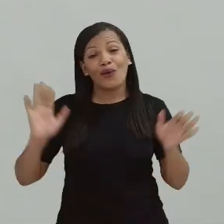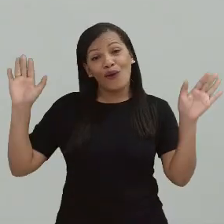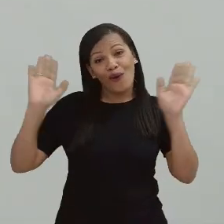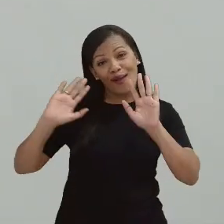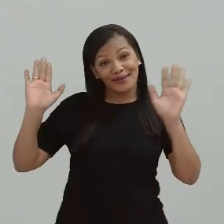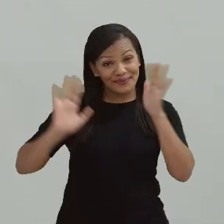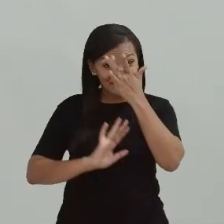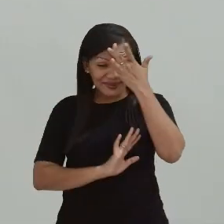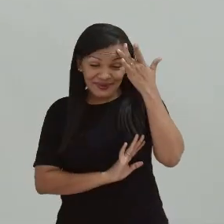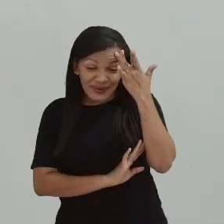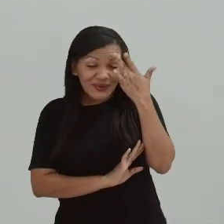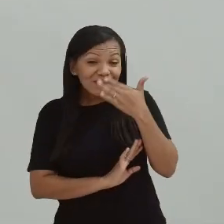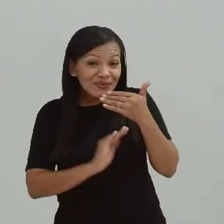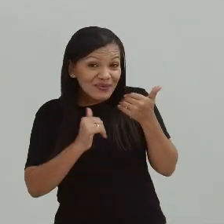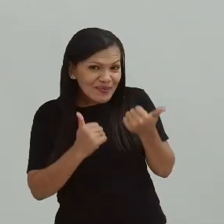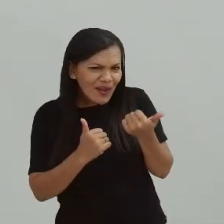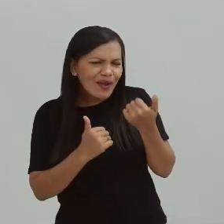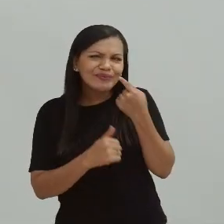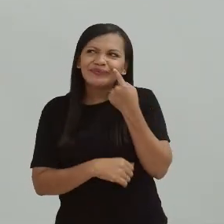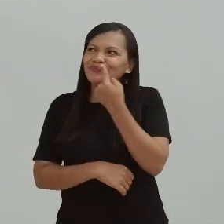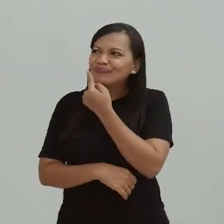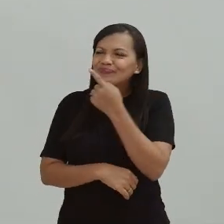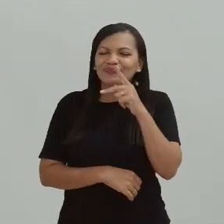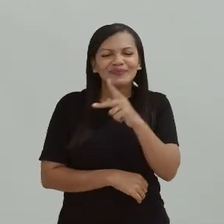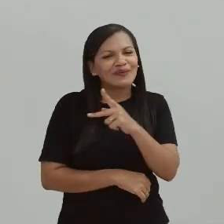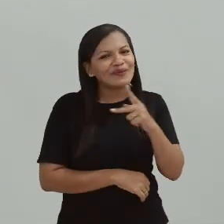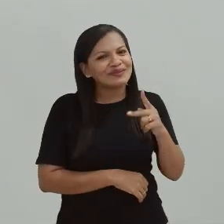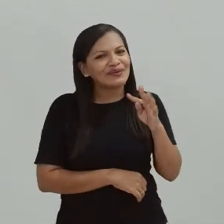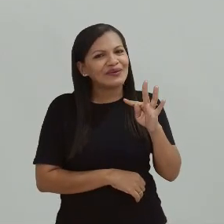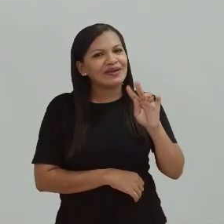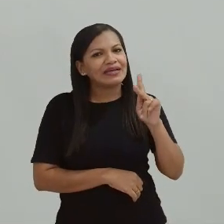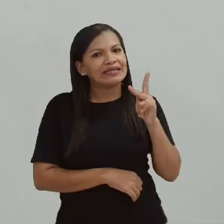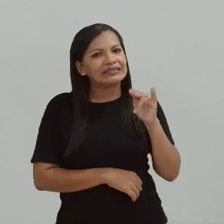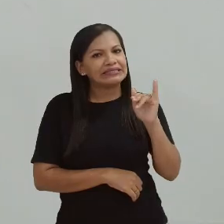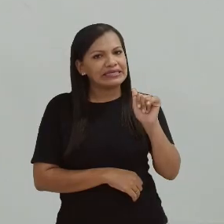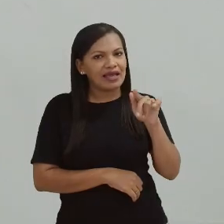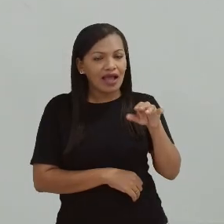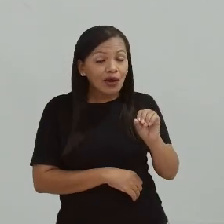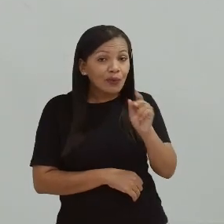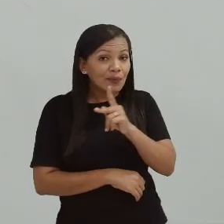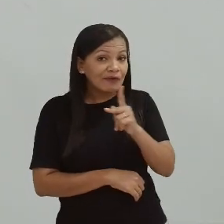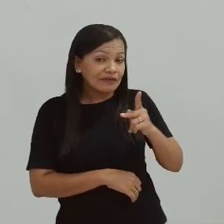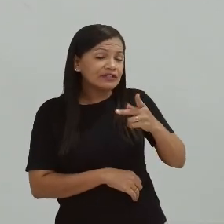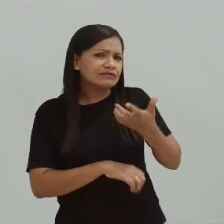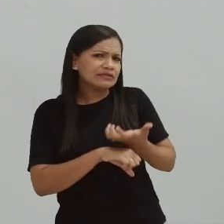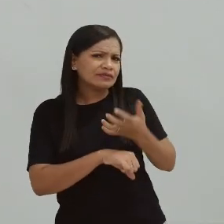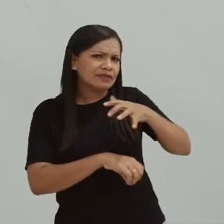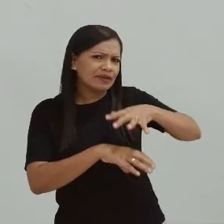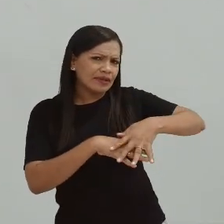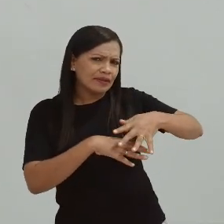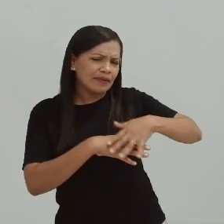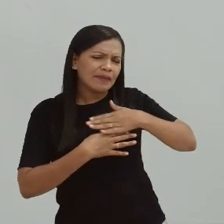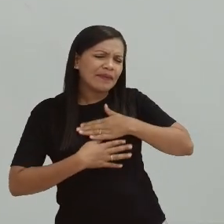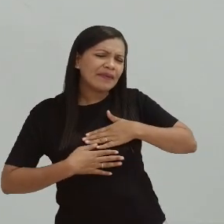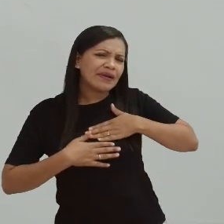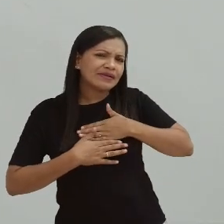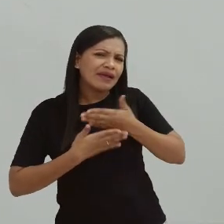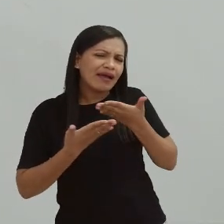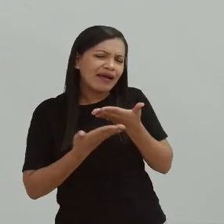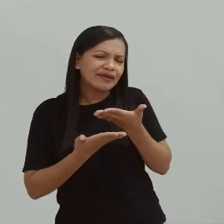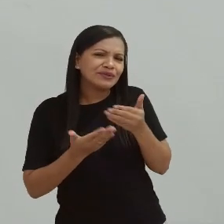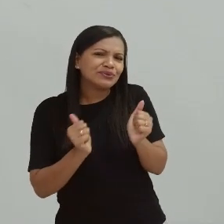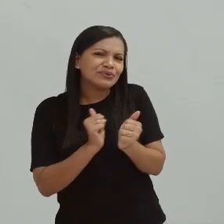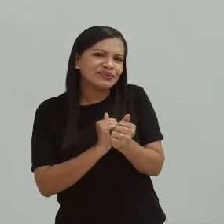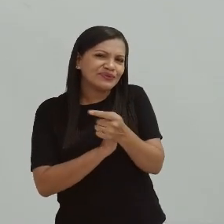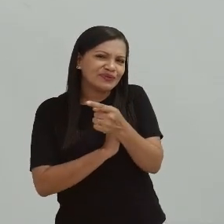Olá pessoal, tudo bem? Eu me chamo Tiago Azevedo, professor de matemática e é um prazer estar aqui com vocês no OndaTech. Hoje a gente vai ver o